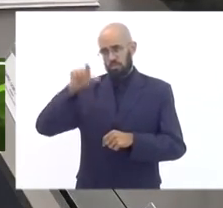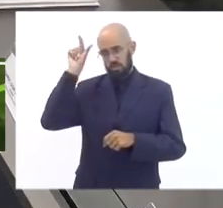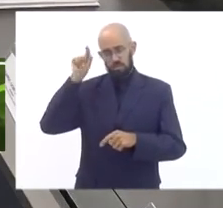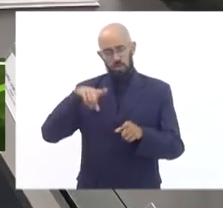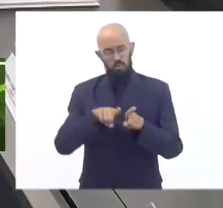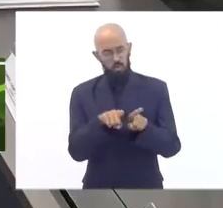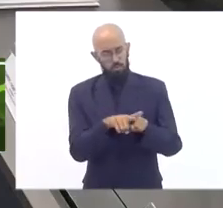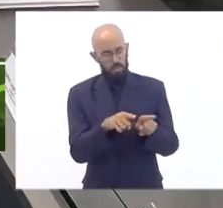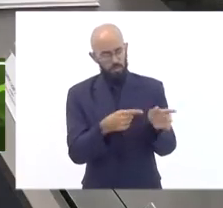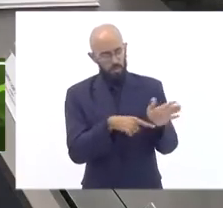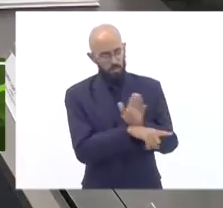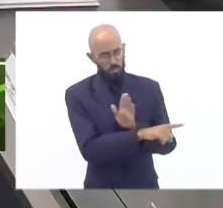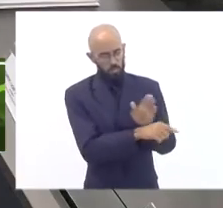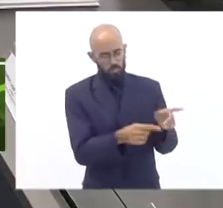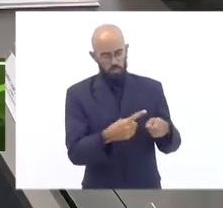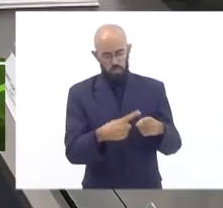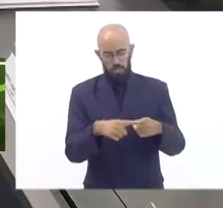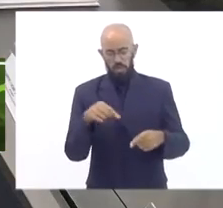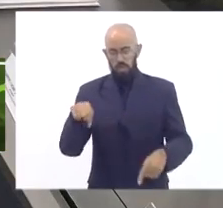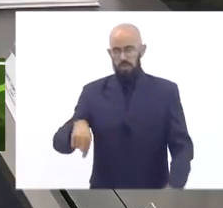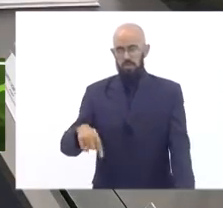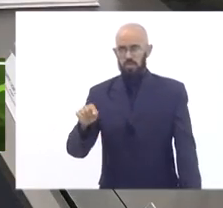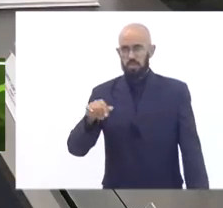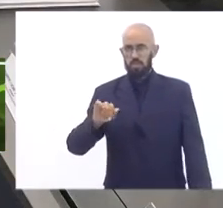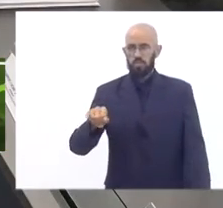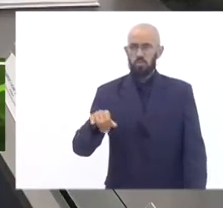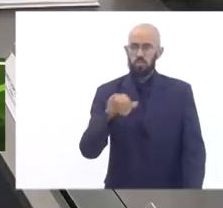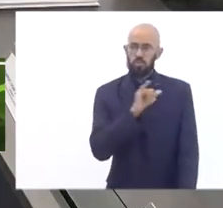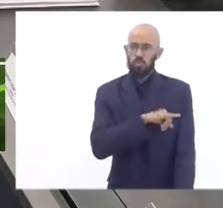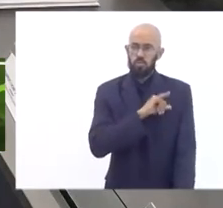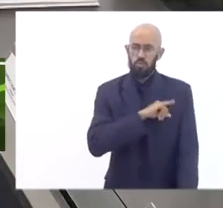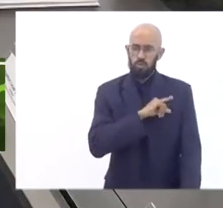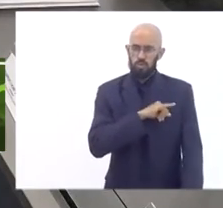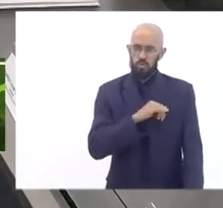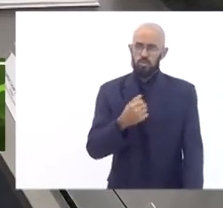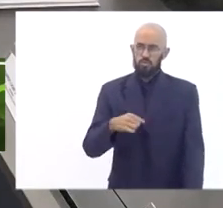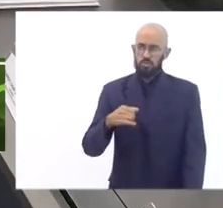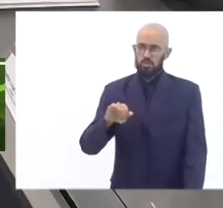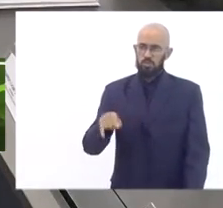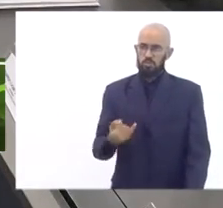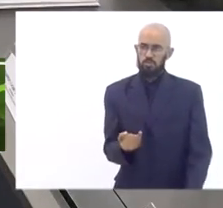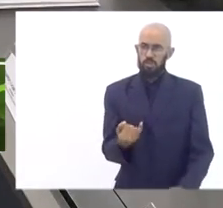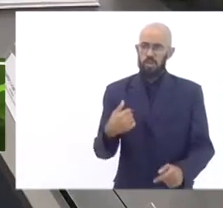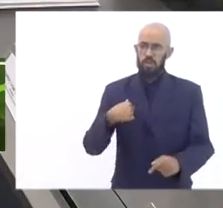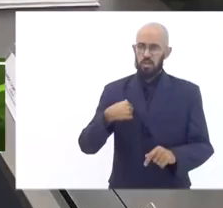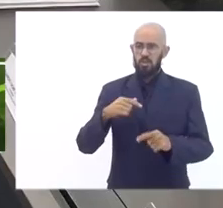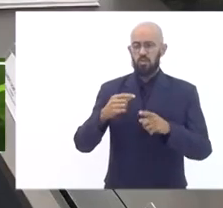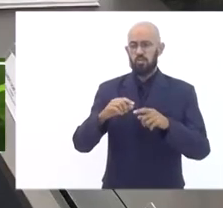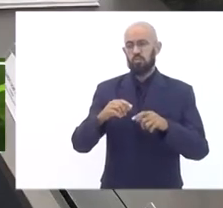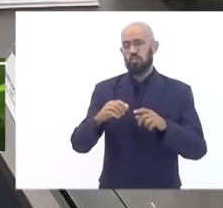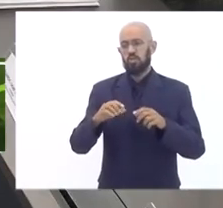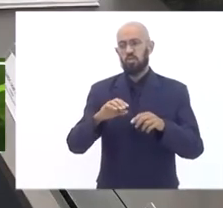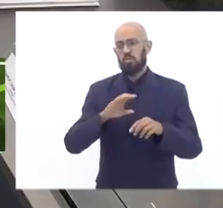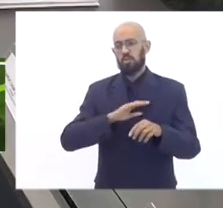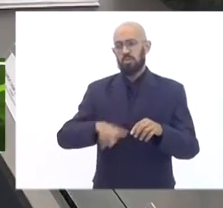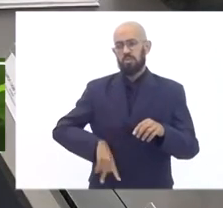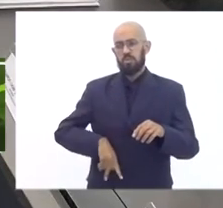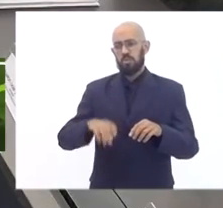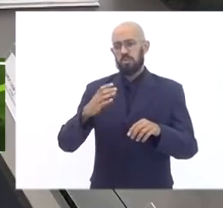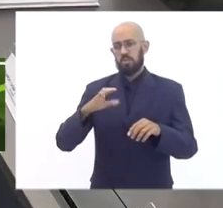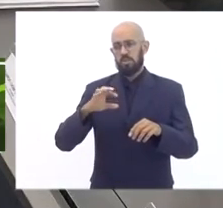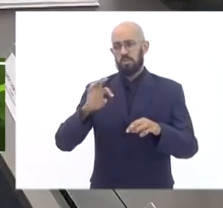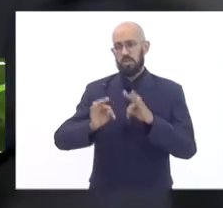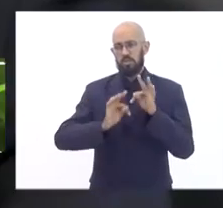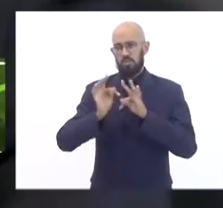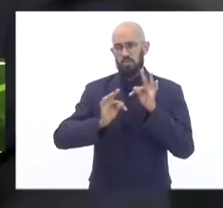porque a gente tem aqui no Rio de Janeiro, acho que teríamos que tirar proveito disso, e eu aqui falo um pouco como presidente da Comissão de Ciência e Tecnologia, que estou também aqui, o Rio de Janeiro